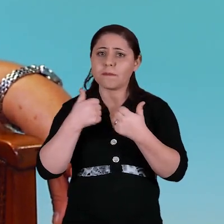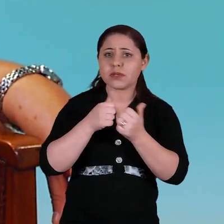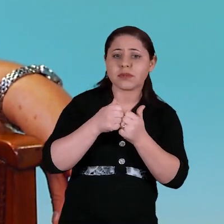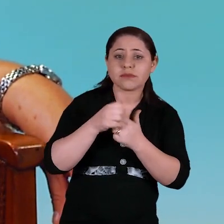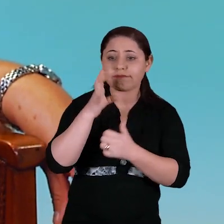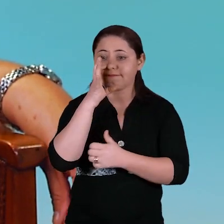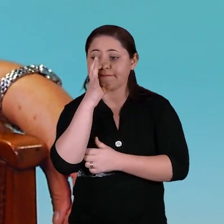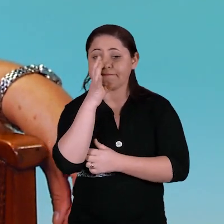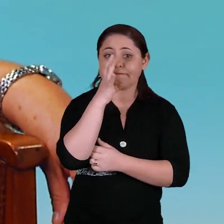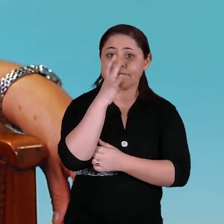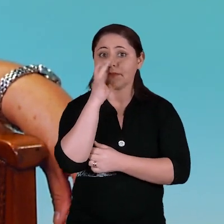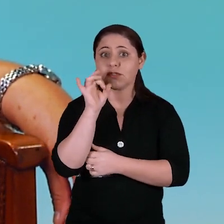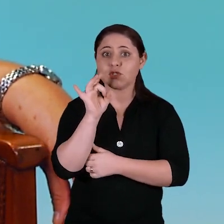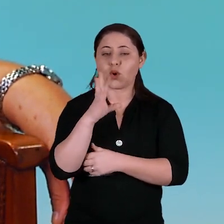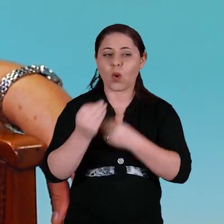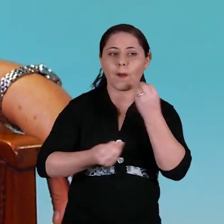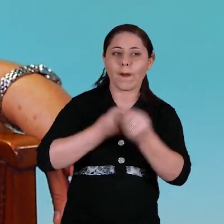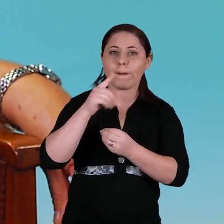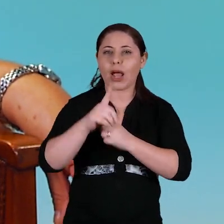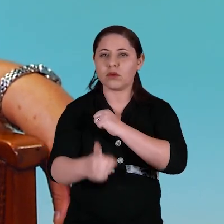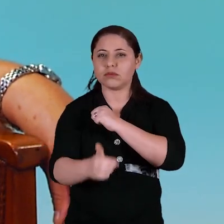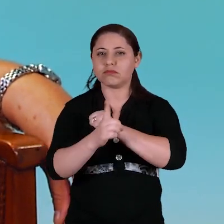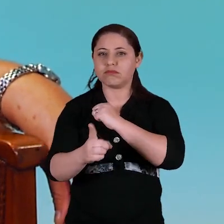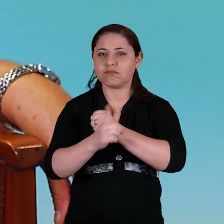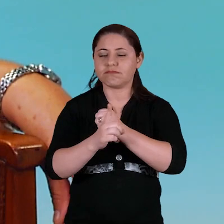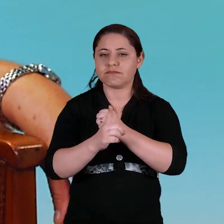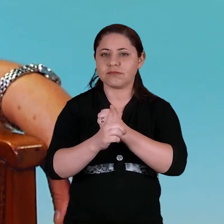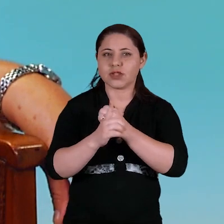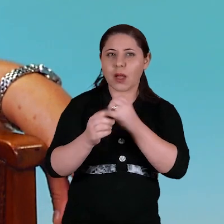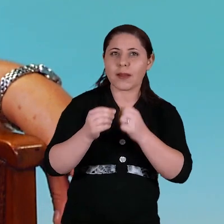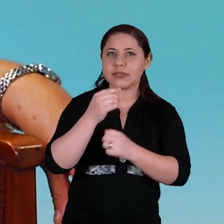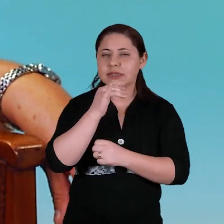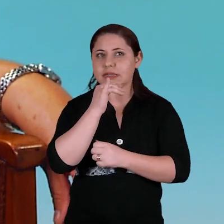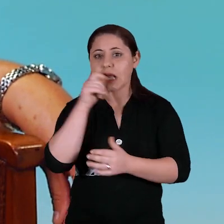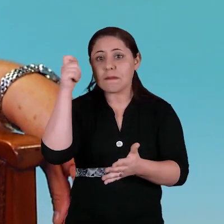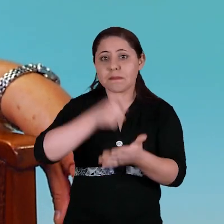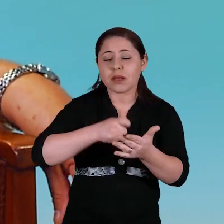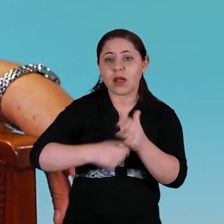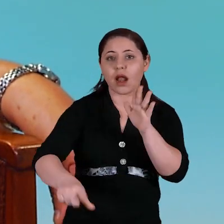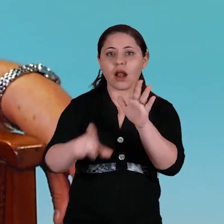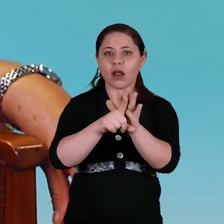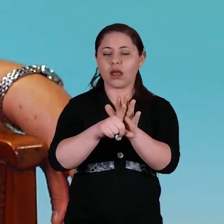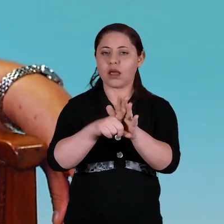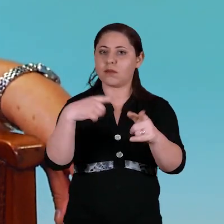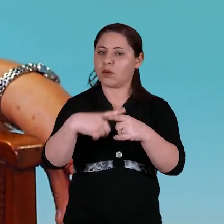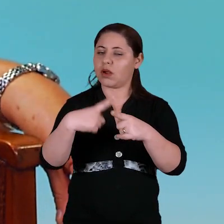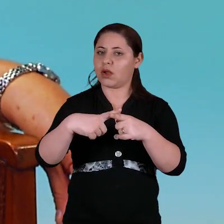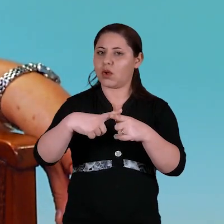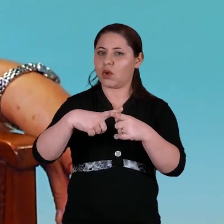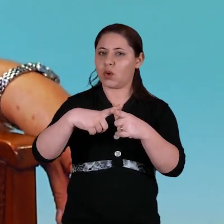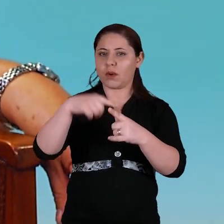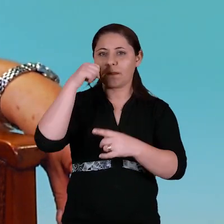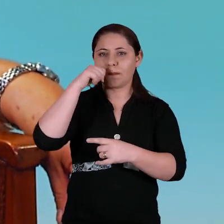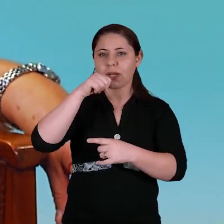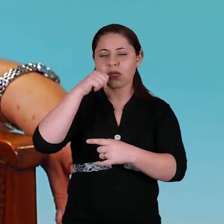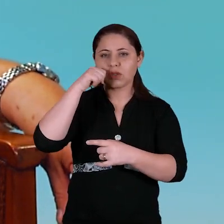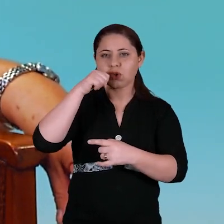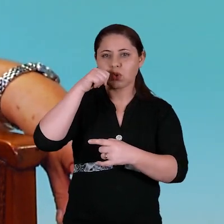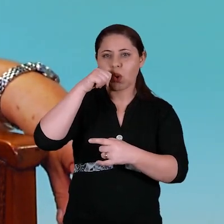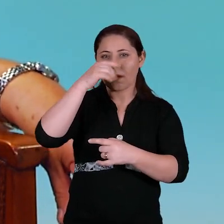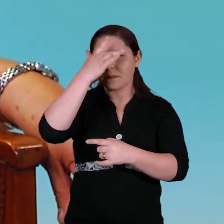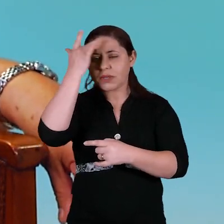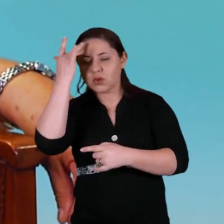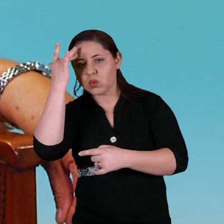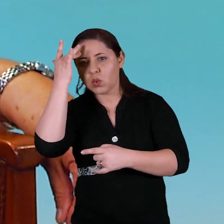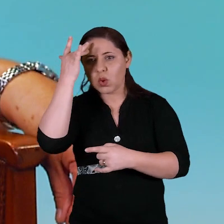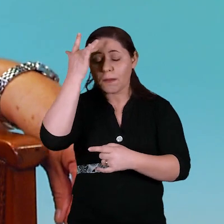uma olhada, sabe? Como é que está sendo essa coisa de cumprimento da lei? Que o idoso ele tem prioridade no